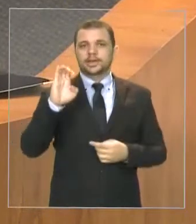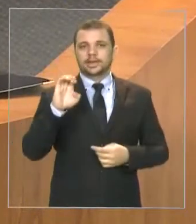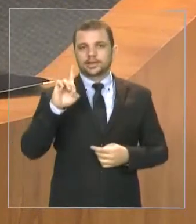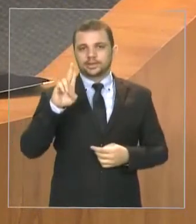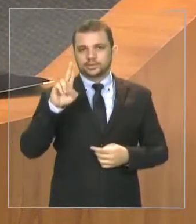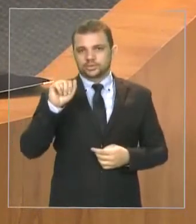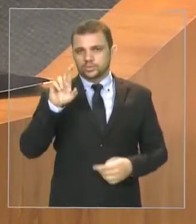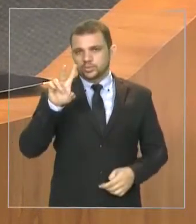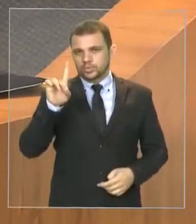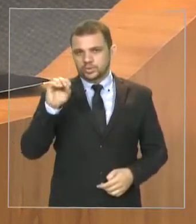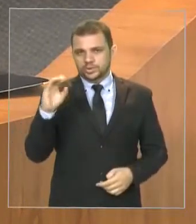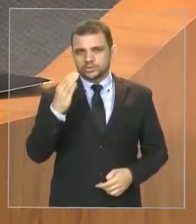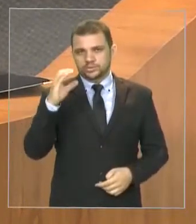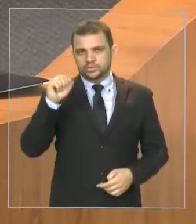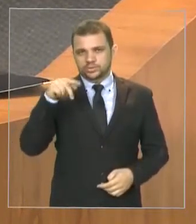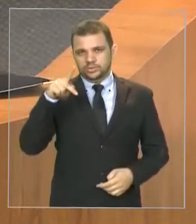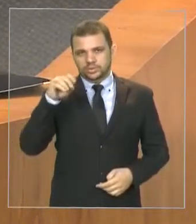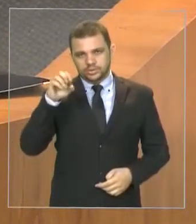vice Brandão,